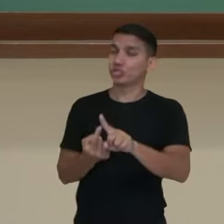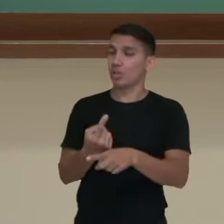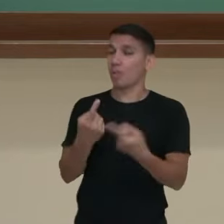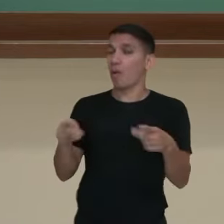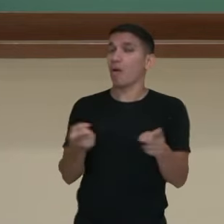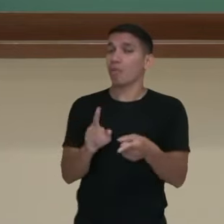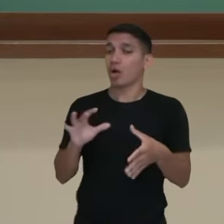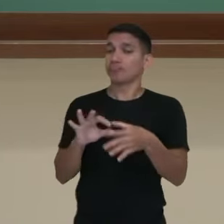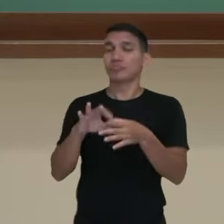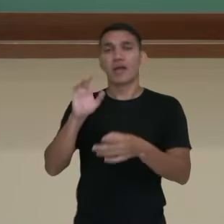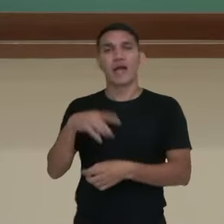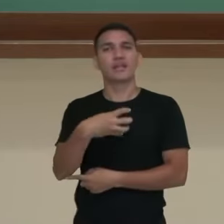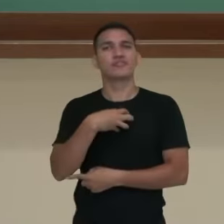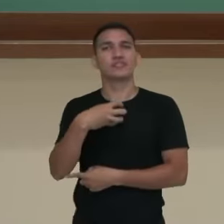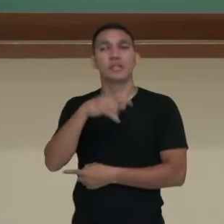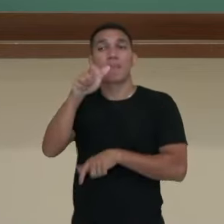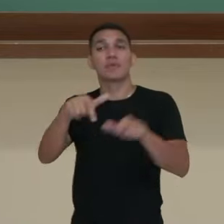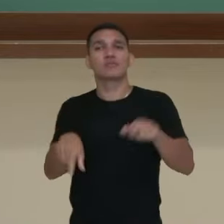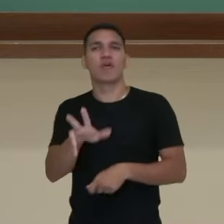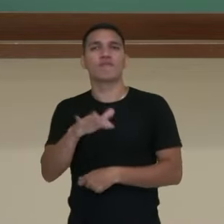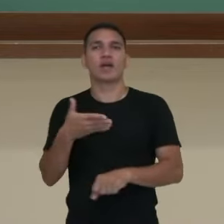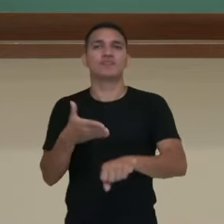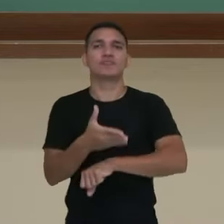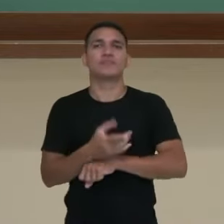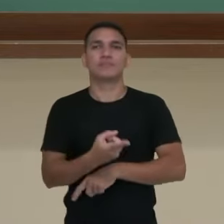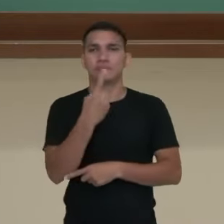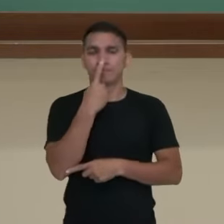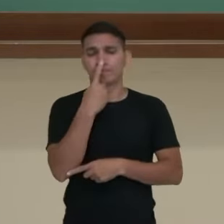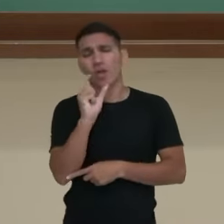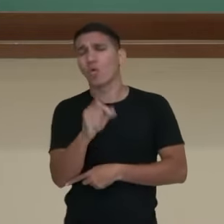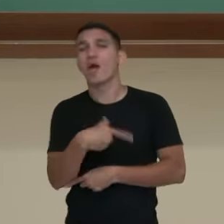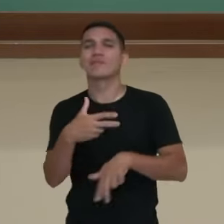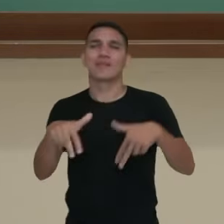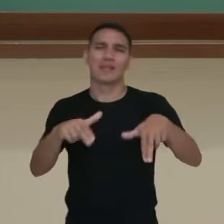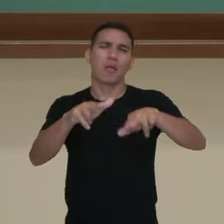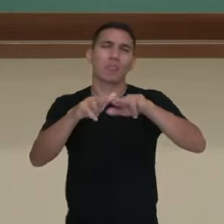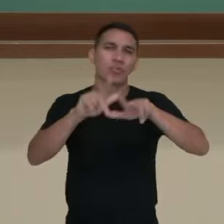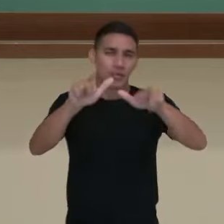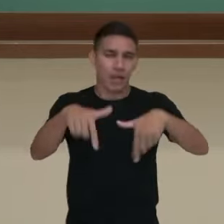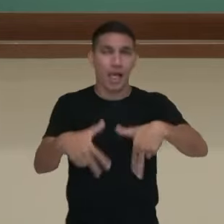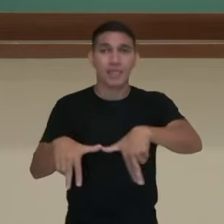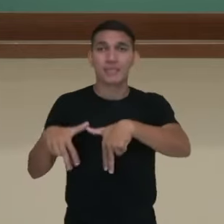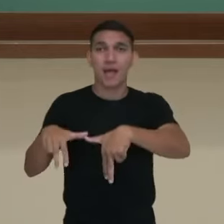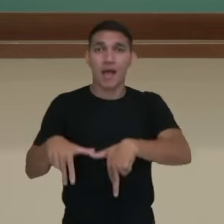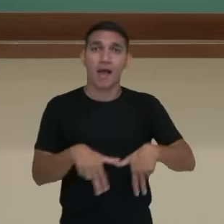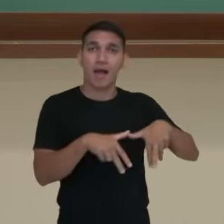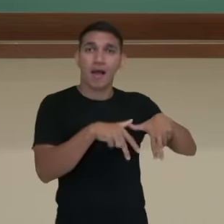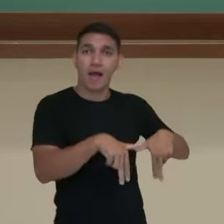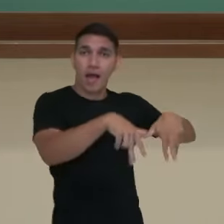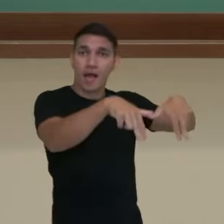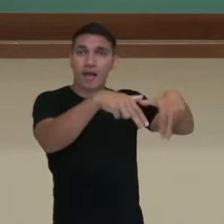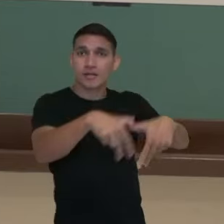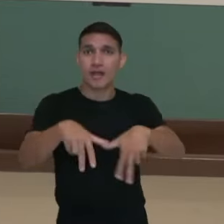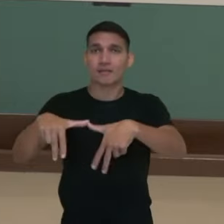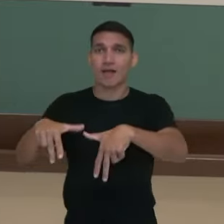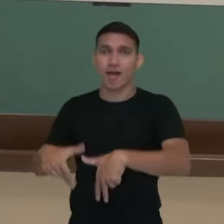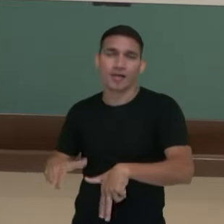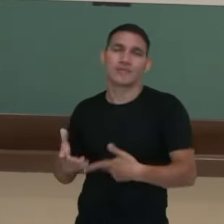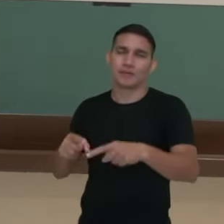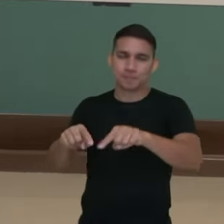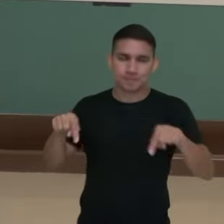como as pessoas vão dançar. Então, essas danças são chamadas de dança de salão, por isso essa terminação, ok?